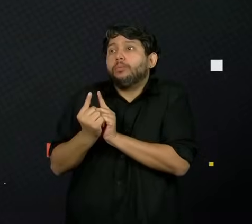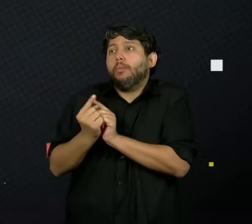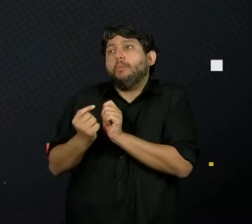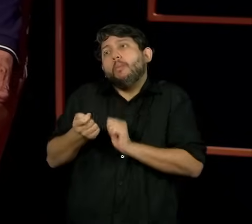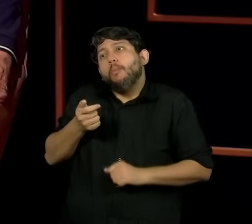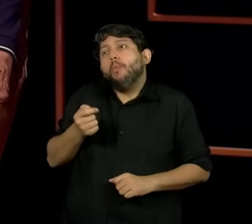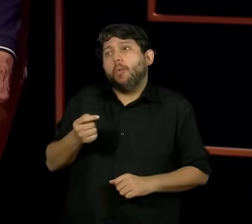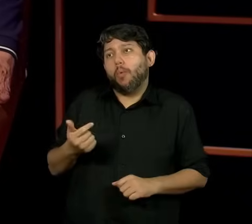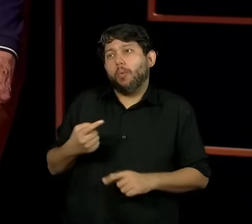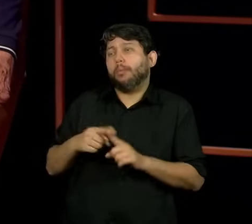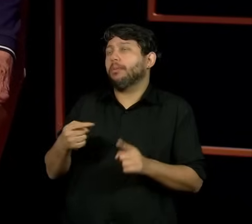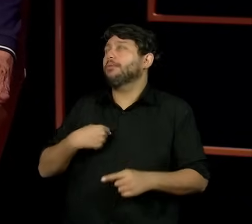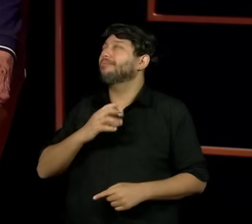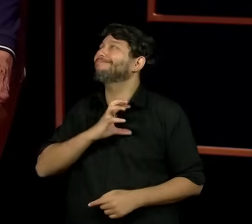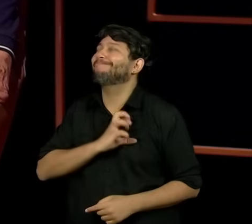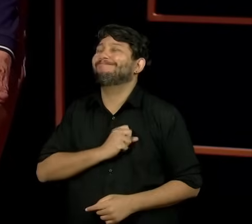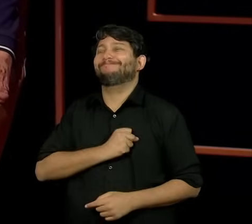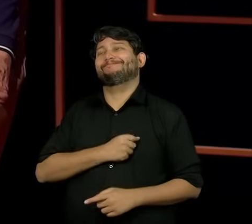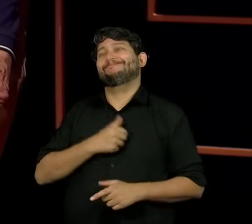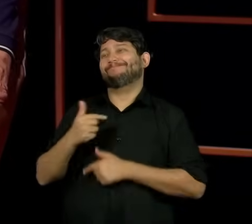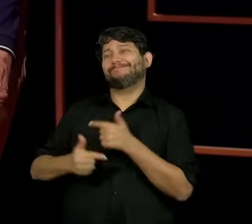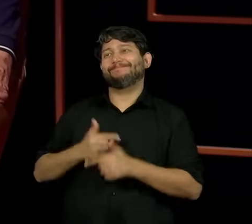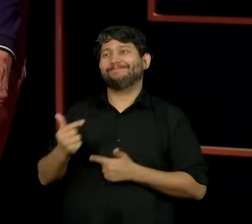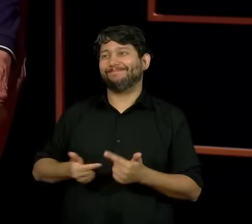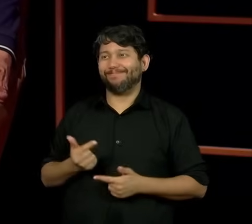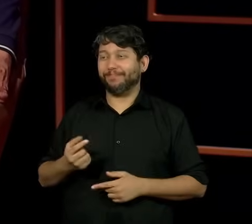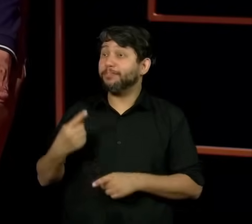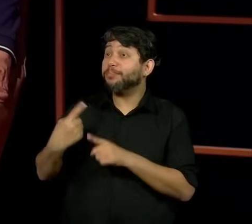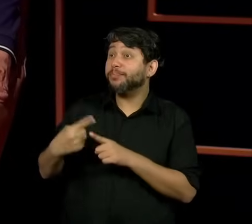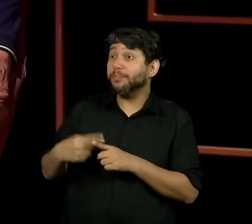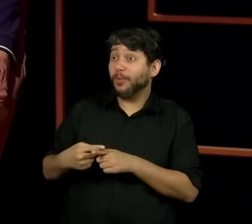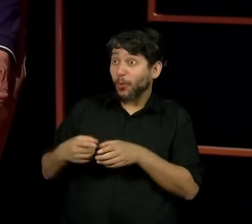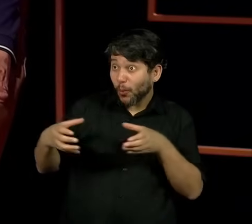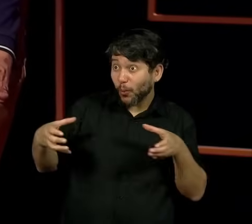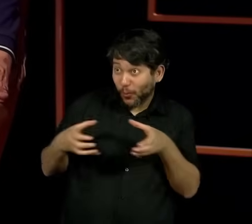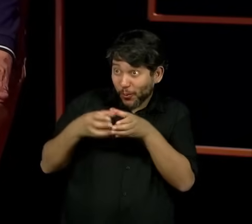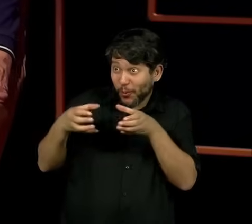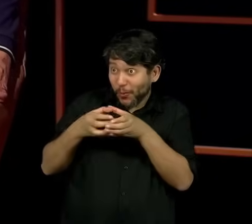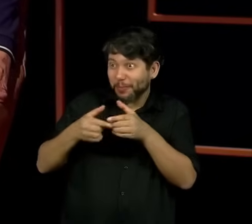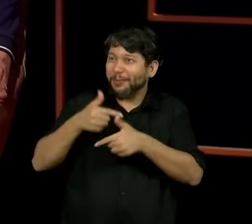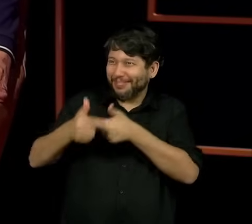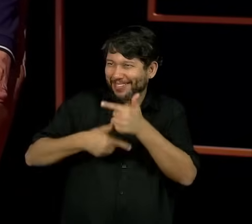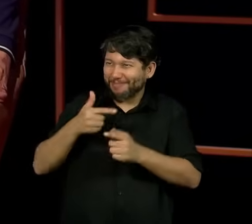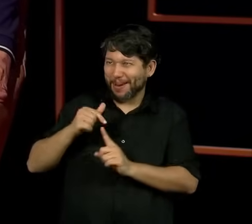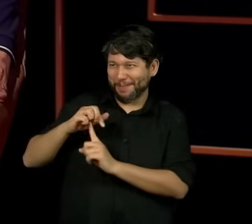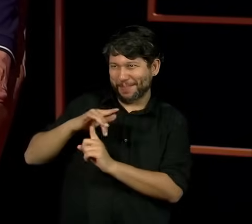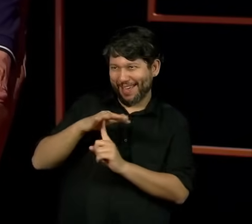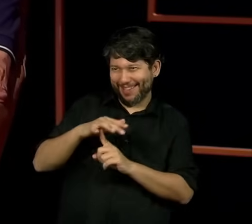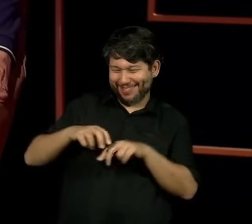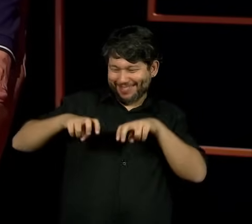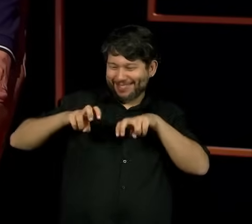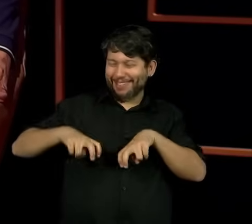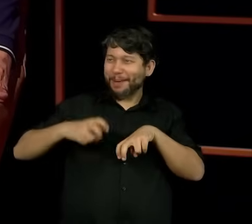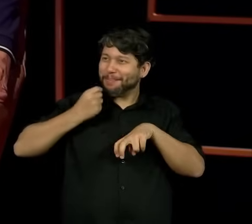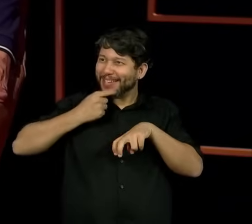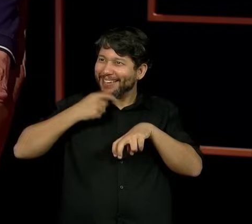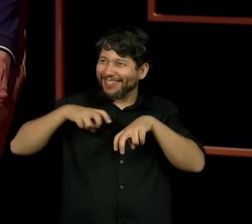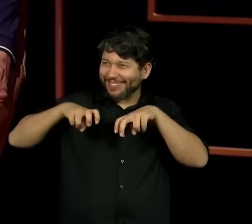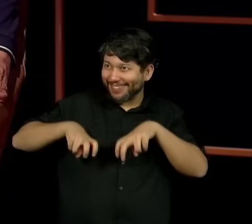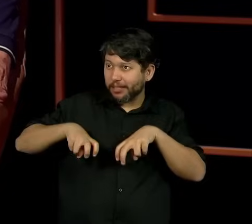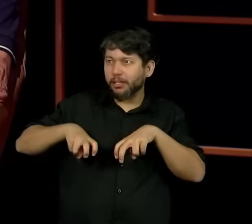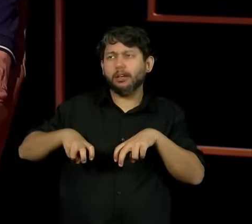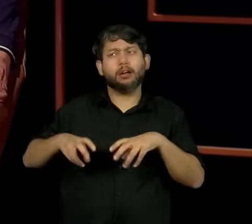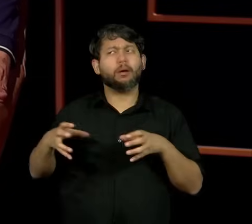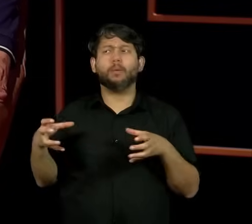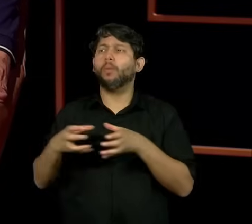mas eu adorava o Golias e todo o time, quase todo o time da Praça é Nossa, era um time fantástico, que